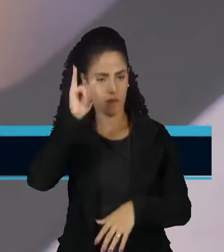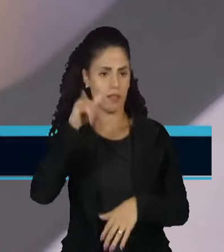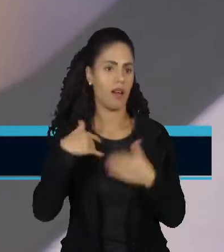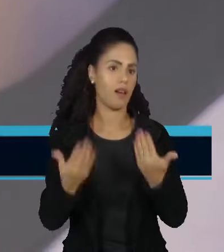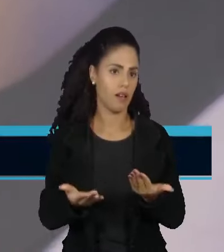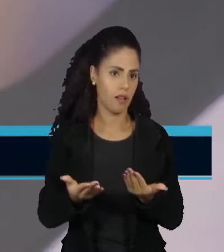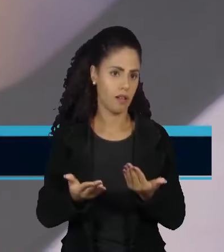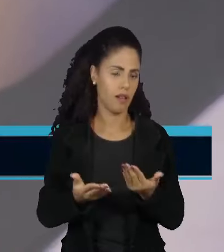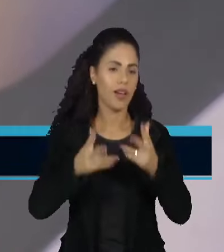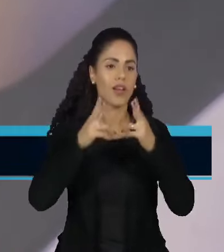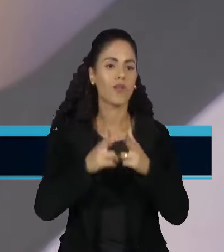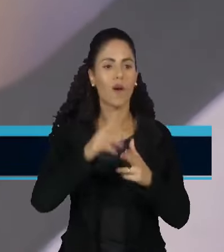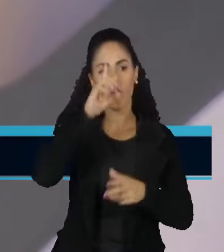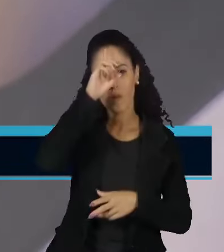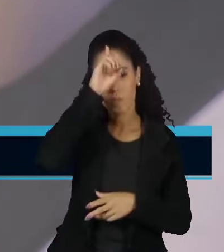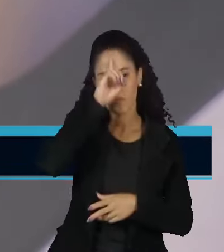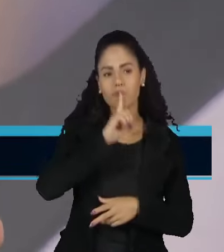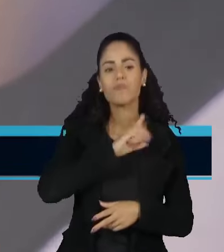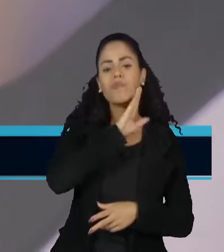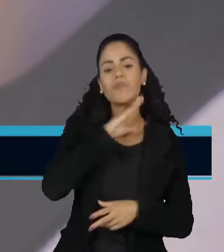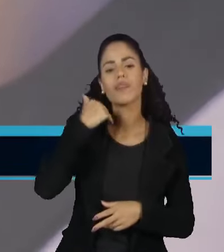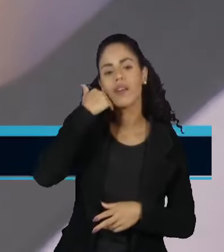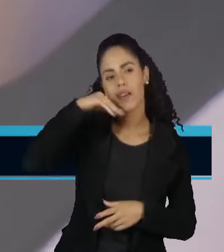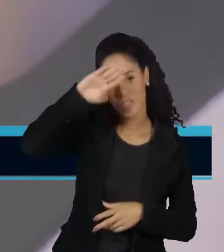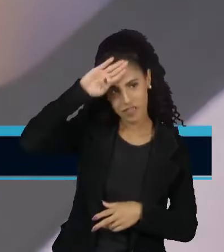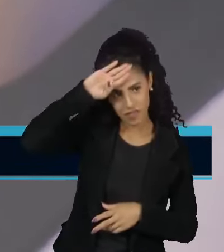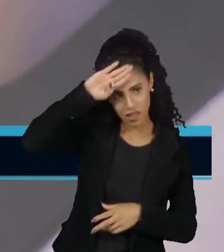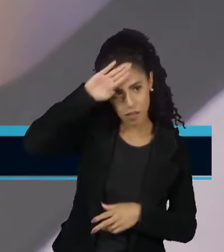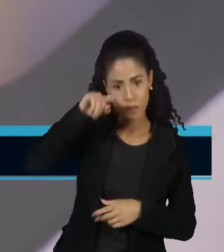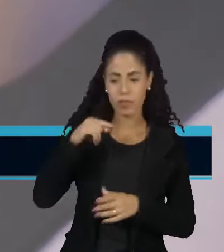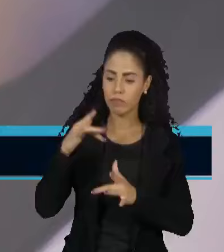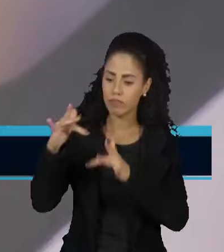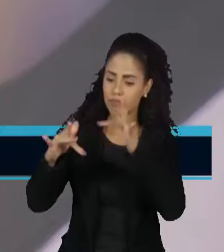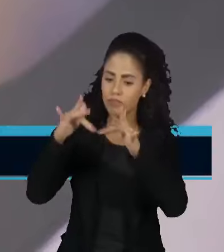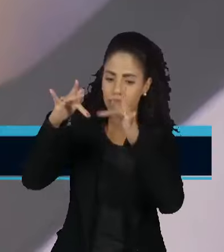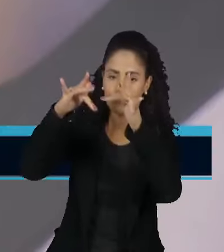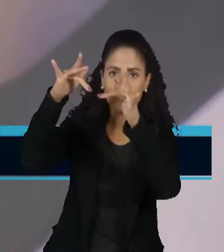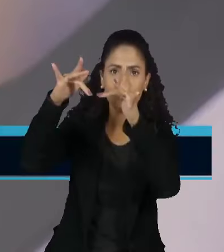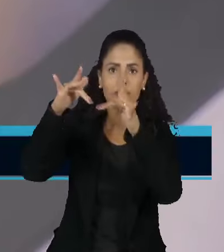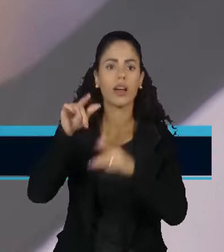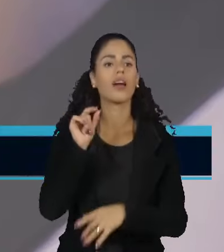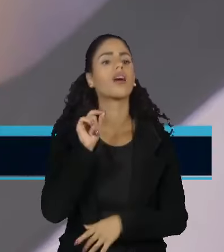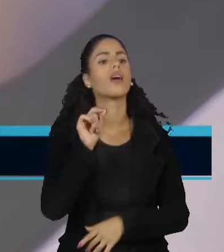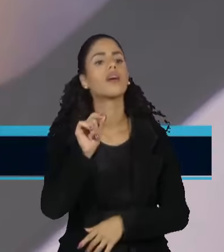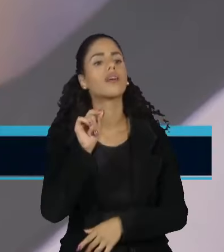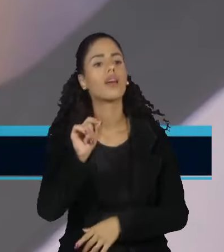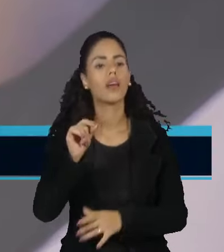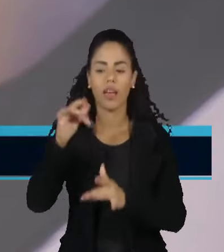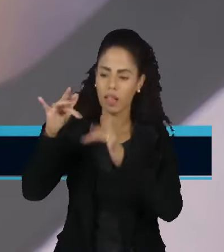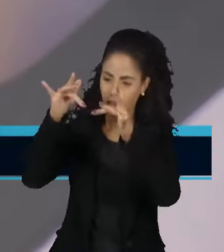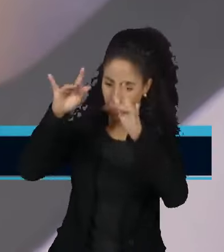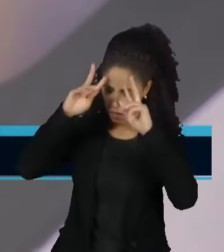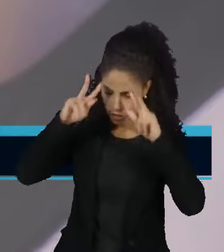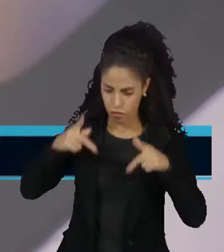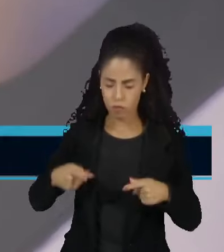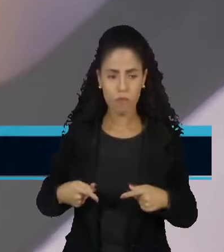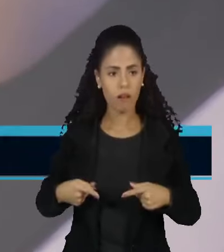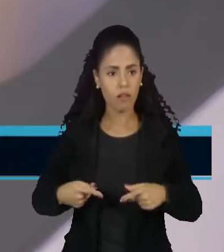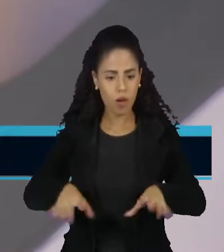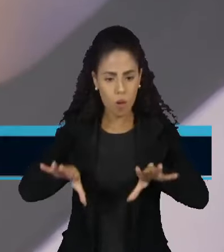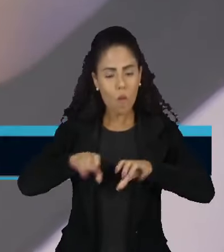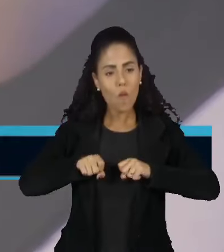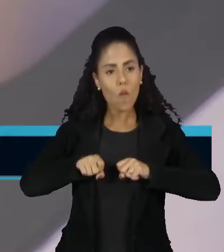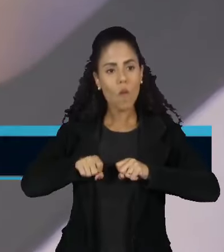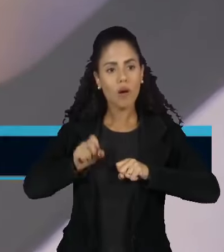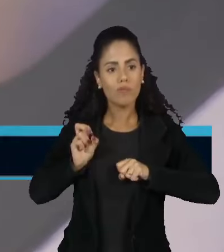a febre amarela que você precisa de um bicho para o mosquito picar. Quem é o reservatório é o próprio ser humano infectado.